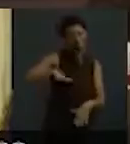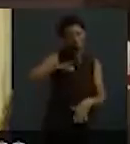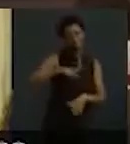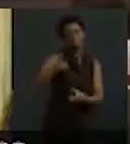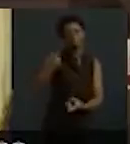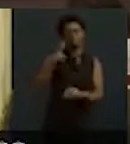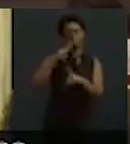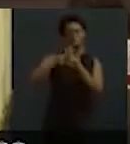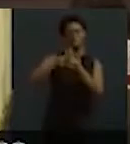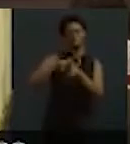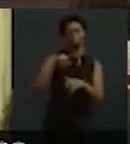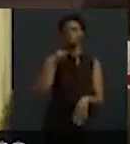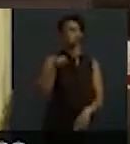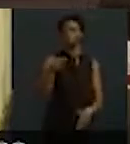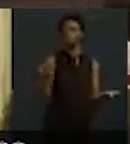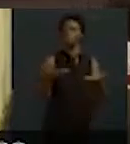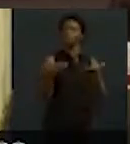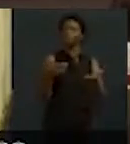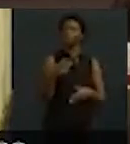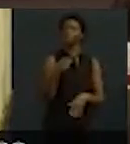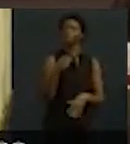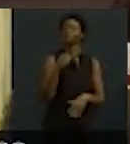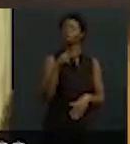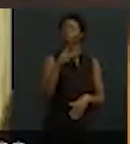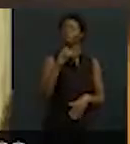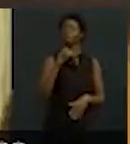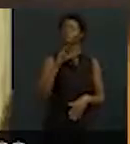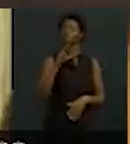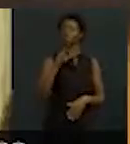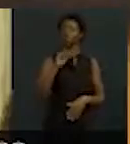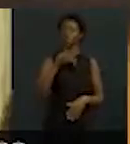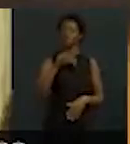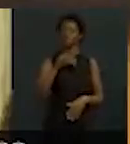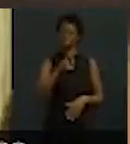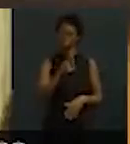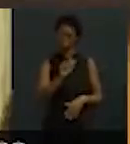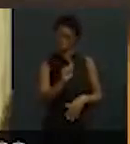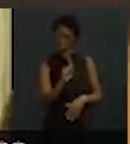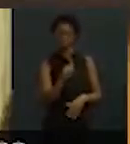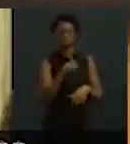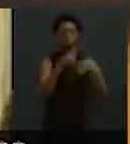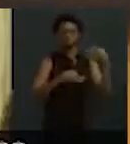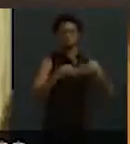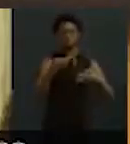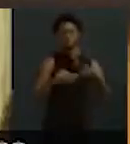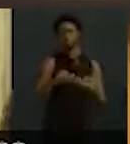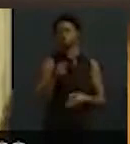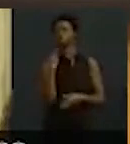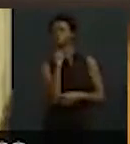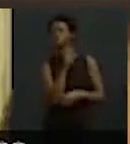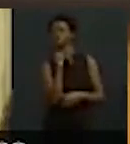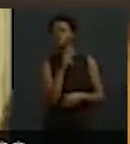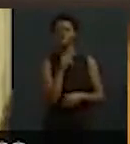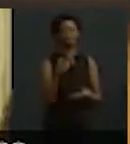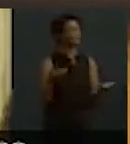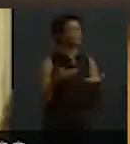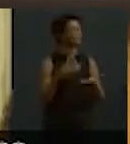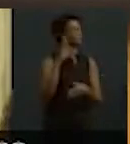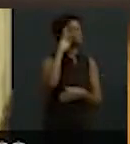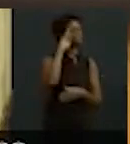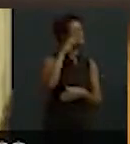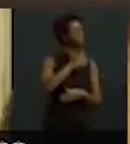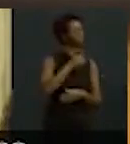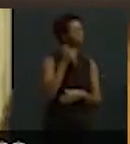a Procuradora de Justiça em maio de 2002, é titular da 1ª Procuradoria e